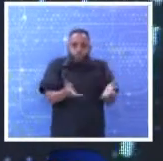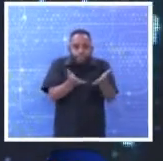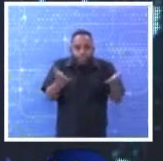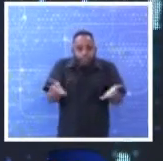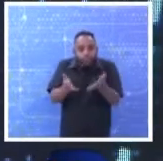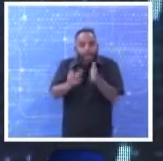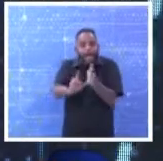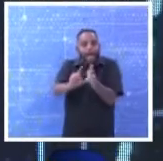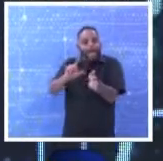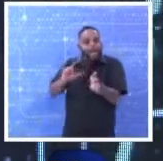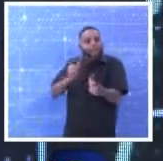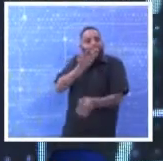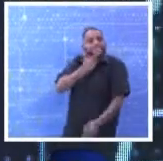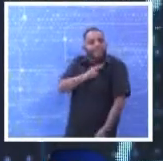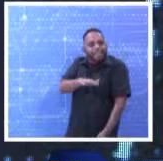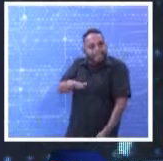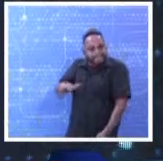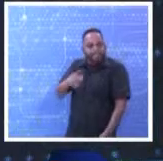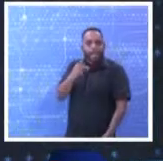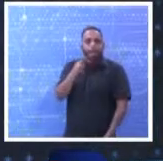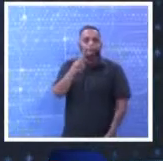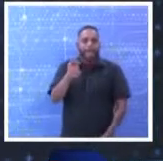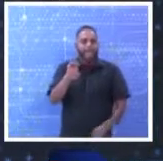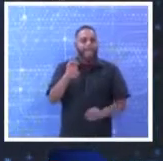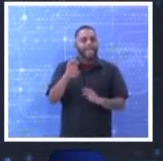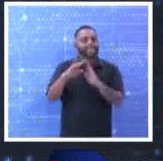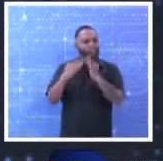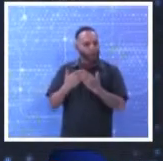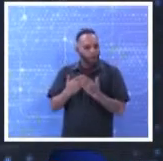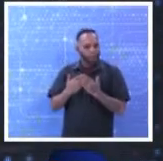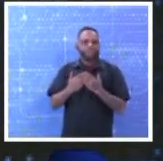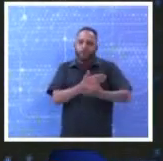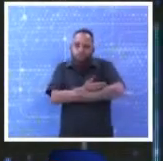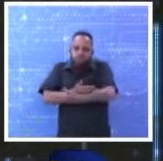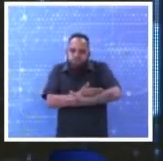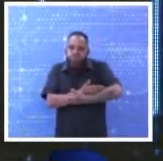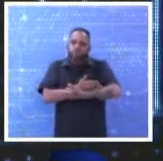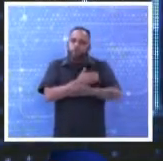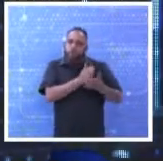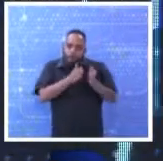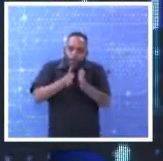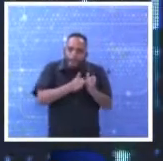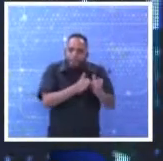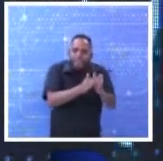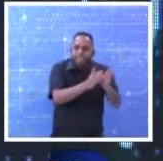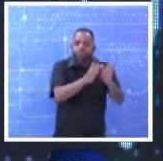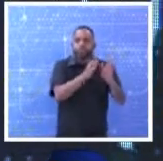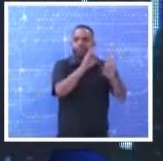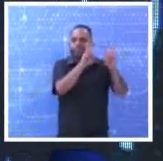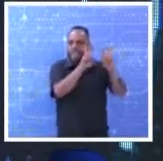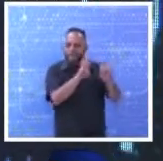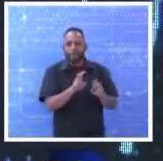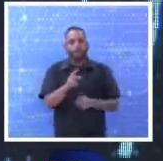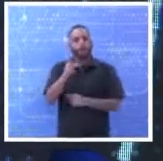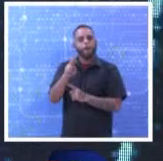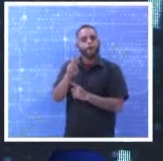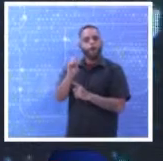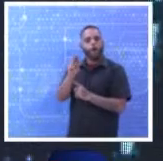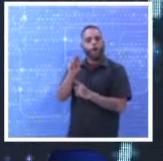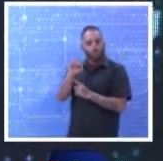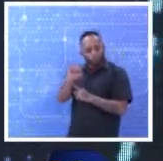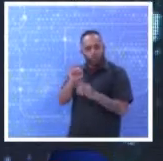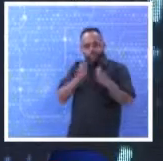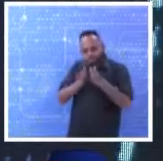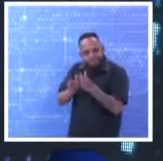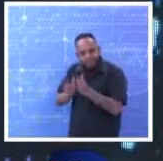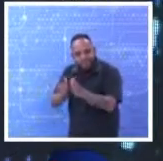nós somos aqueles que fizemos os programas como caminho da escola ProUni é construímos o